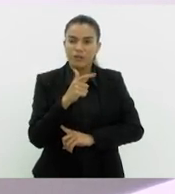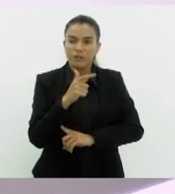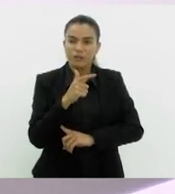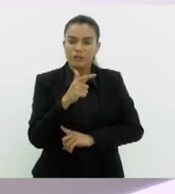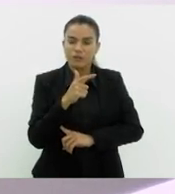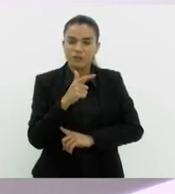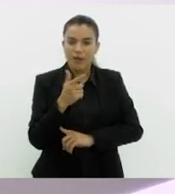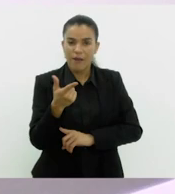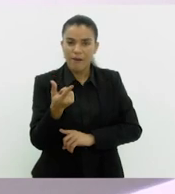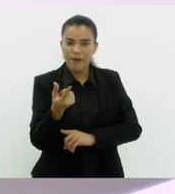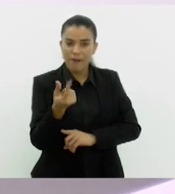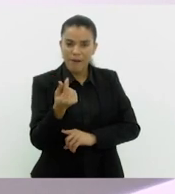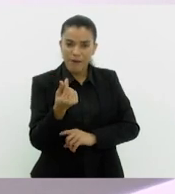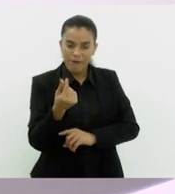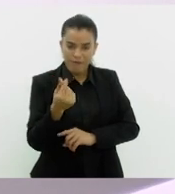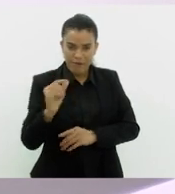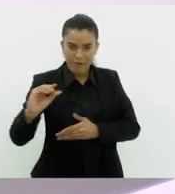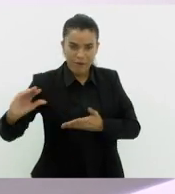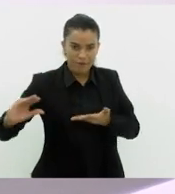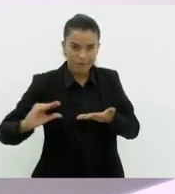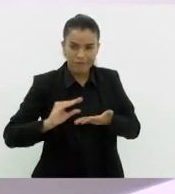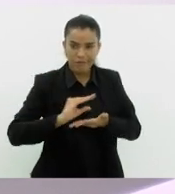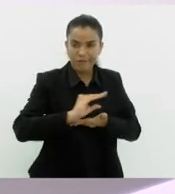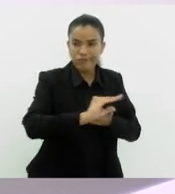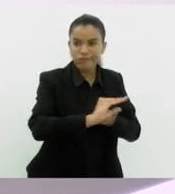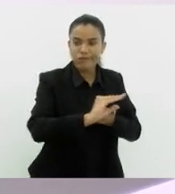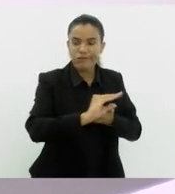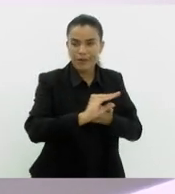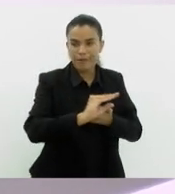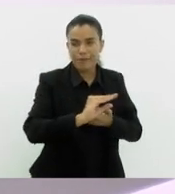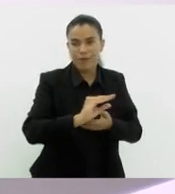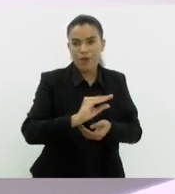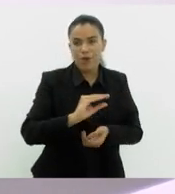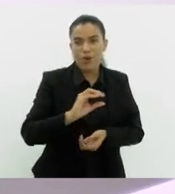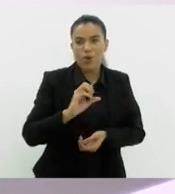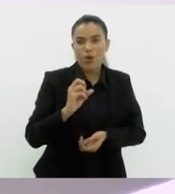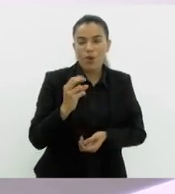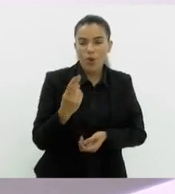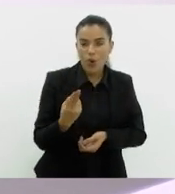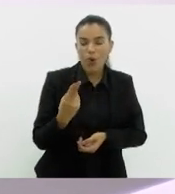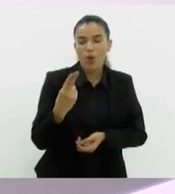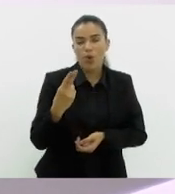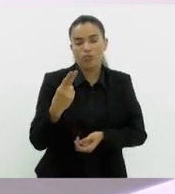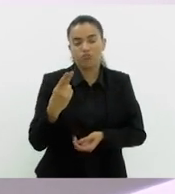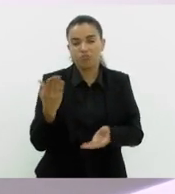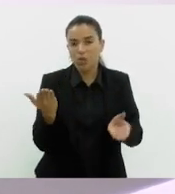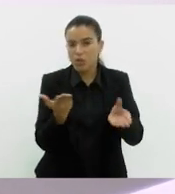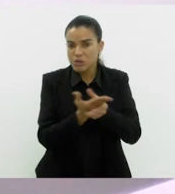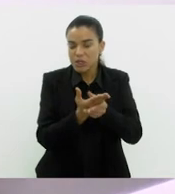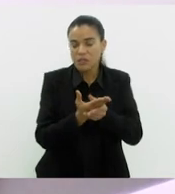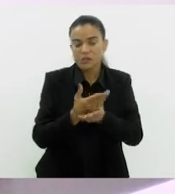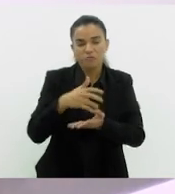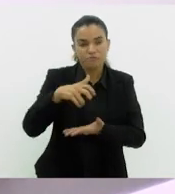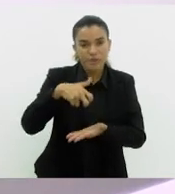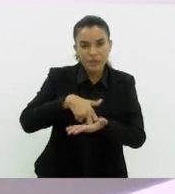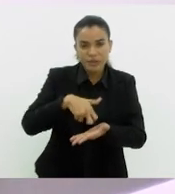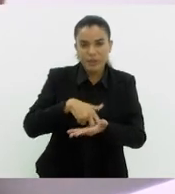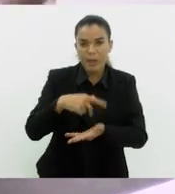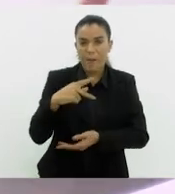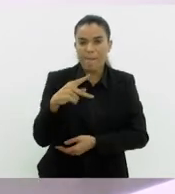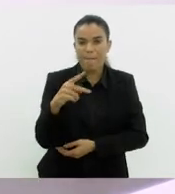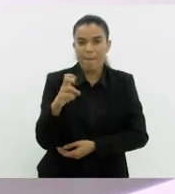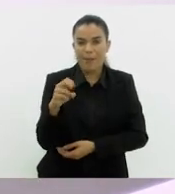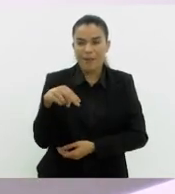essa verba, né, que é recebida, né, nas transações penais ou nas suspensões condicionais do processo, para esses processos, para